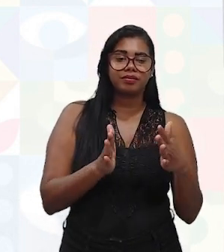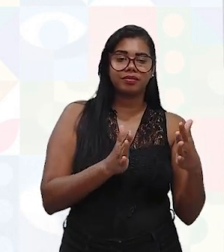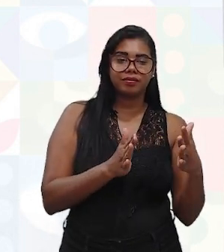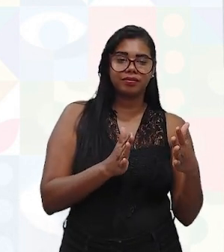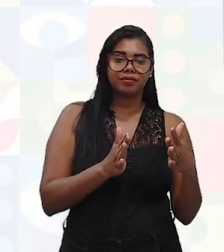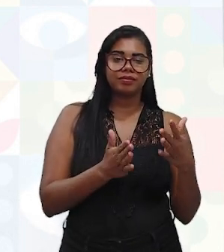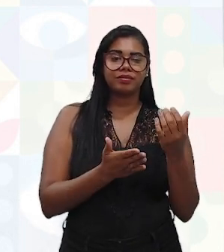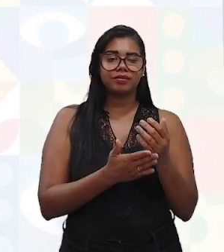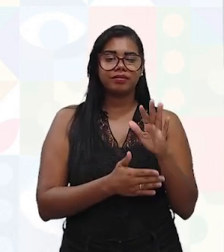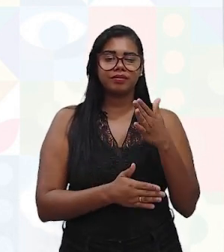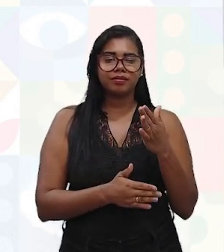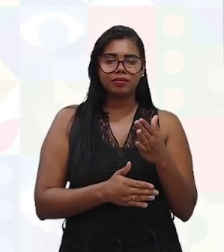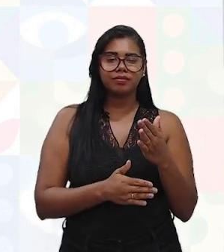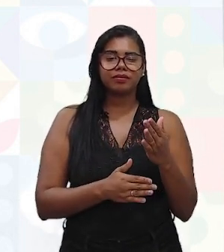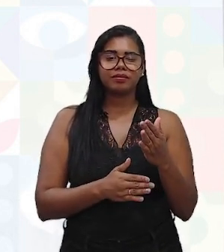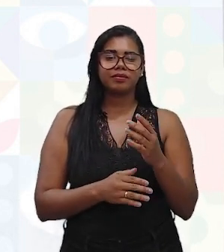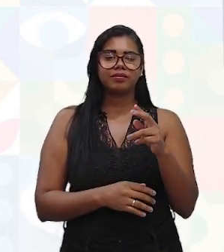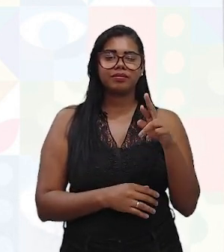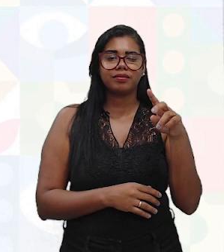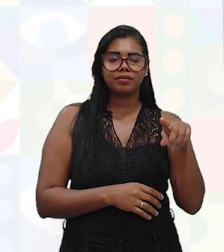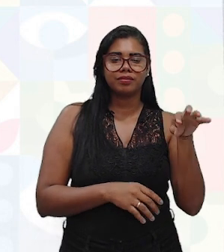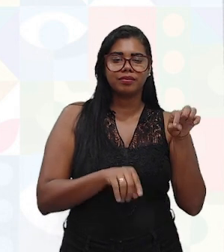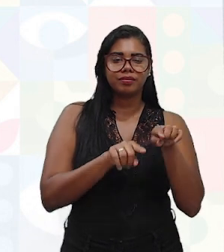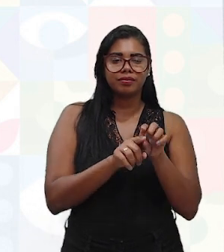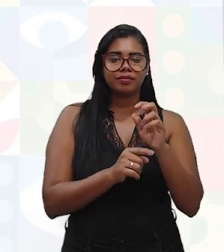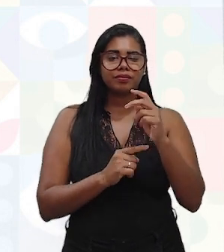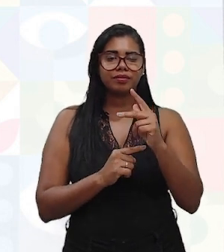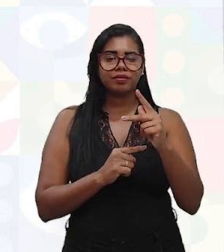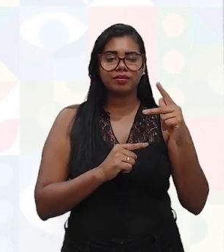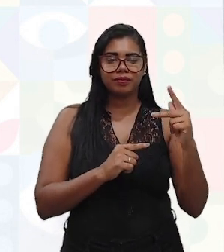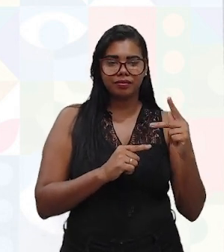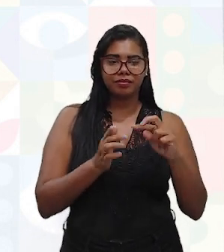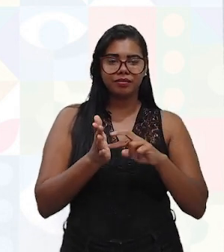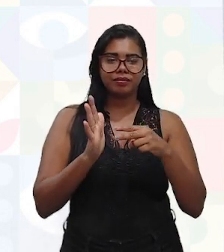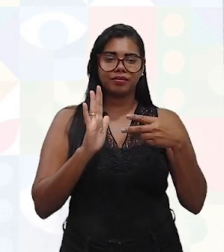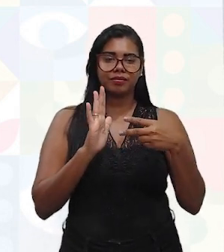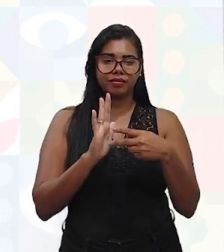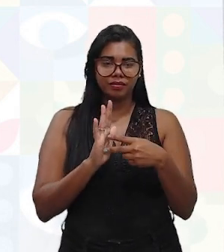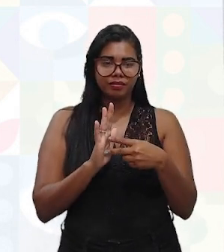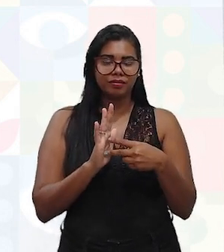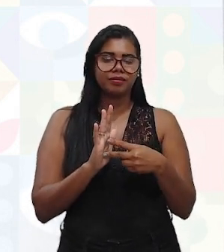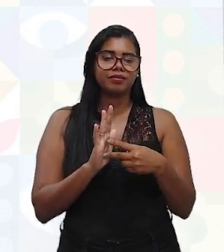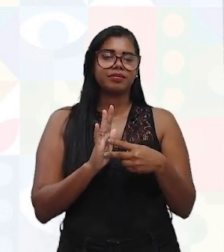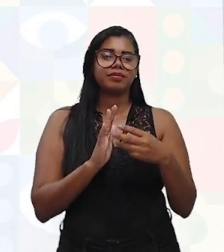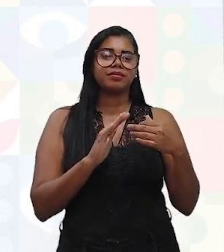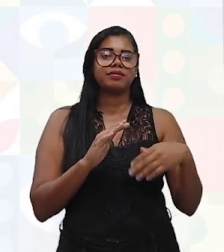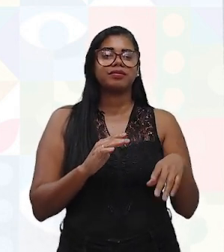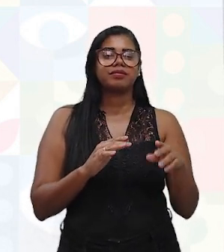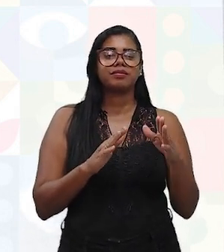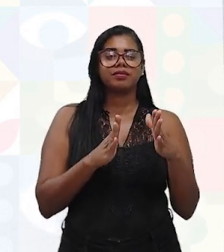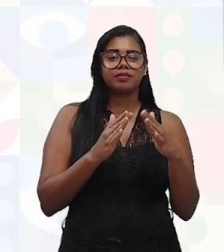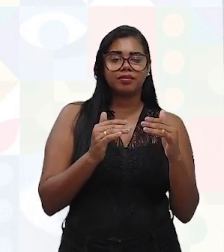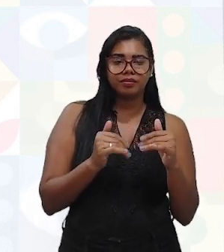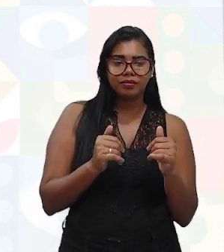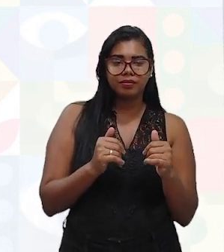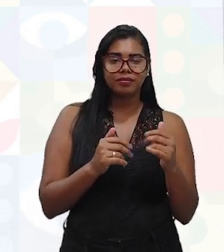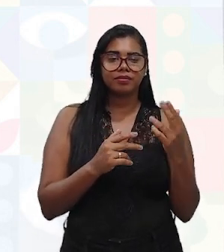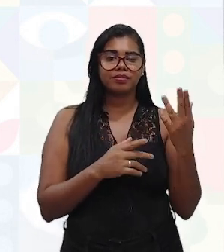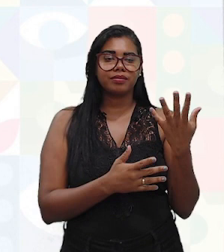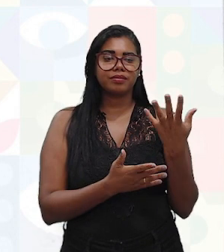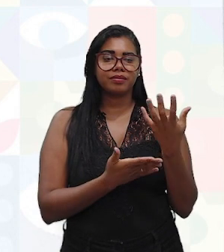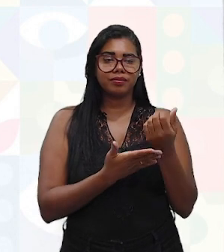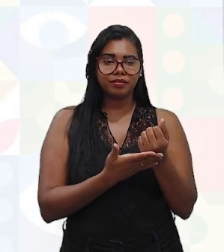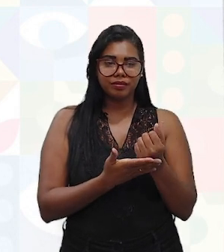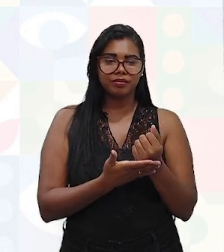consumo médio do item, utiliza-se a forma PP, que é ponto de pedido, igual a C, que é o consumo